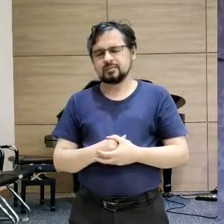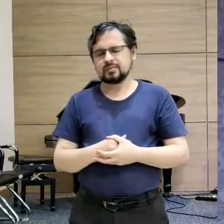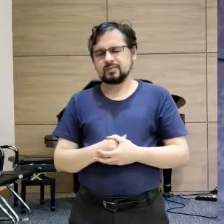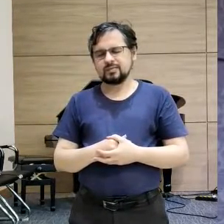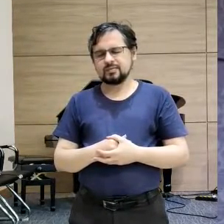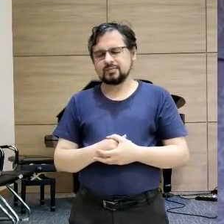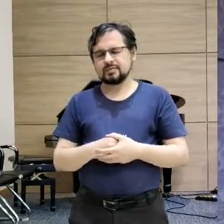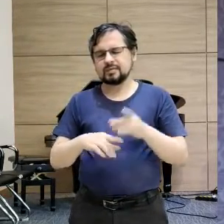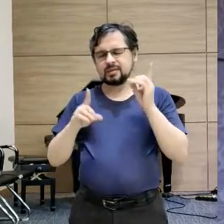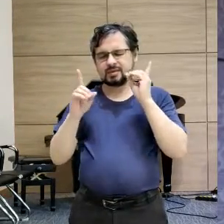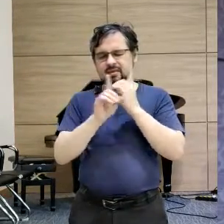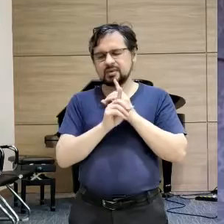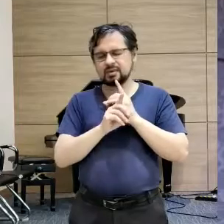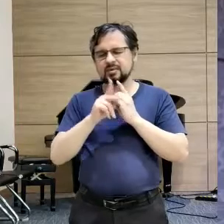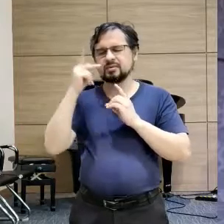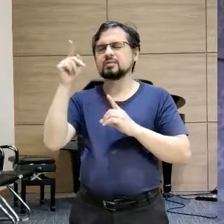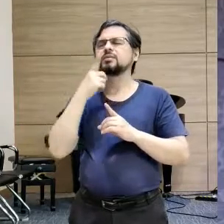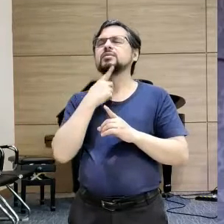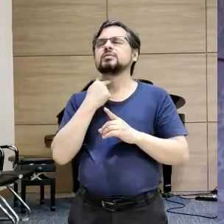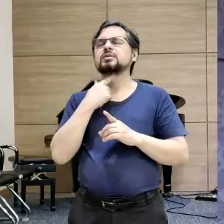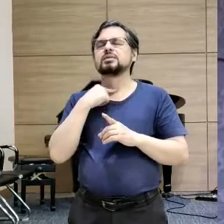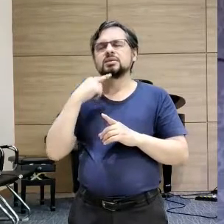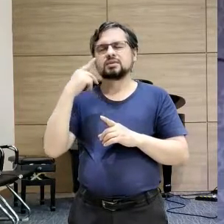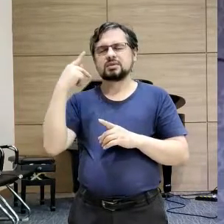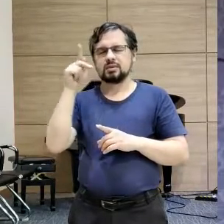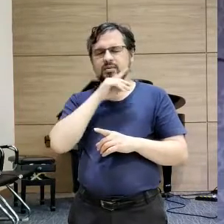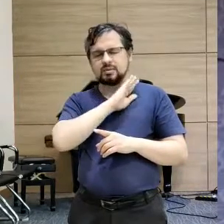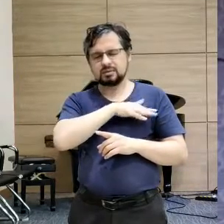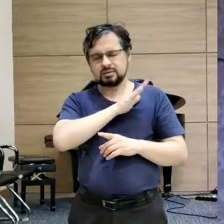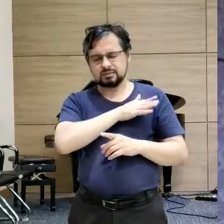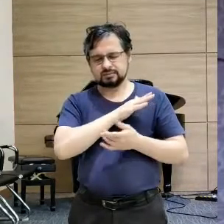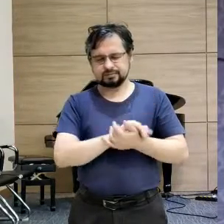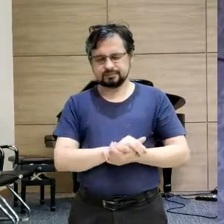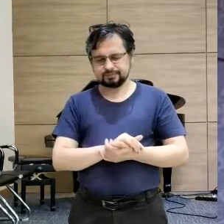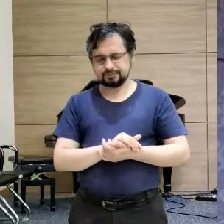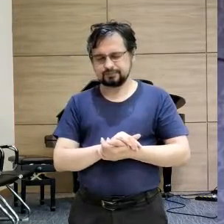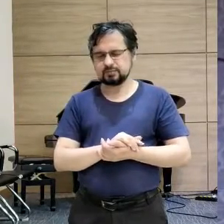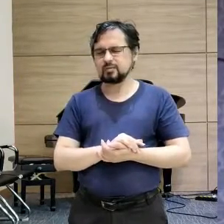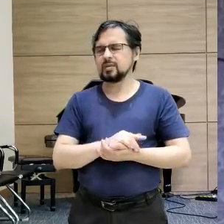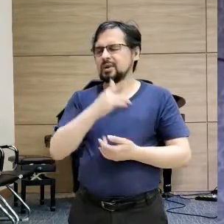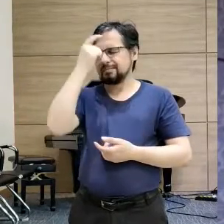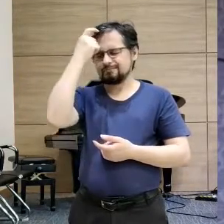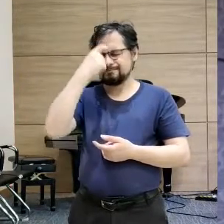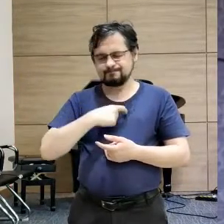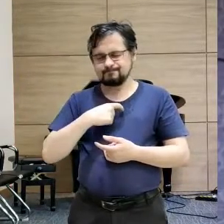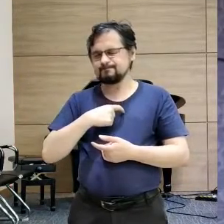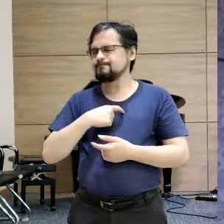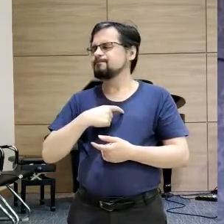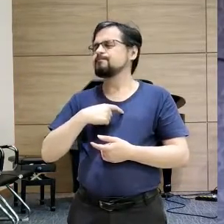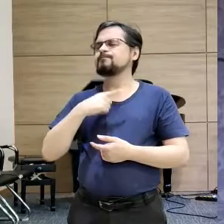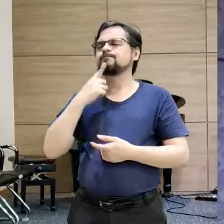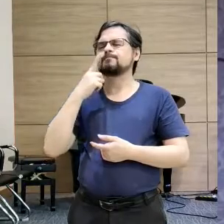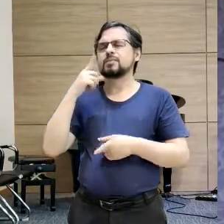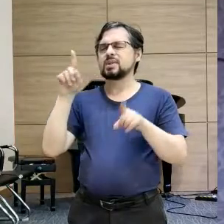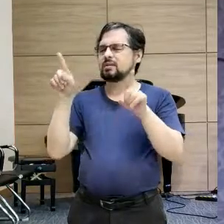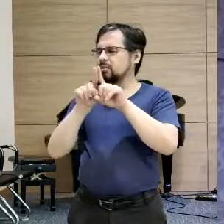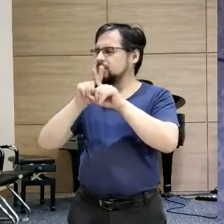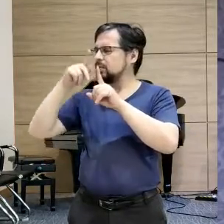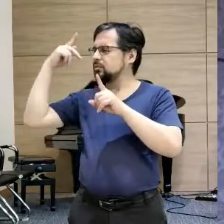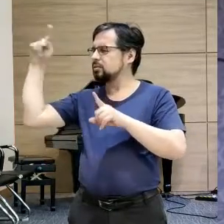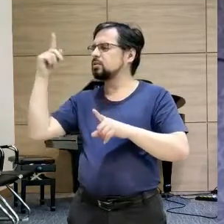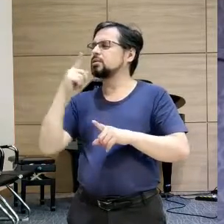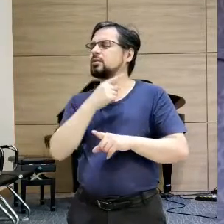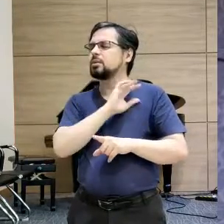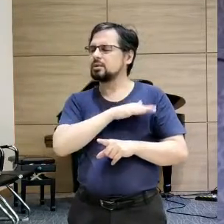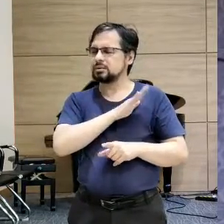foi achado segundo o teu coração. Um homem segundo o teu coração, mas mesmo